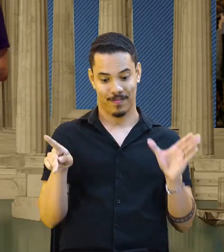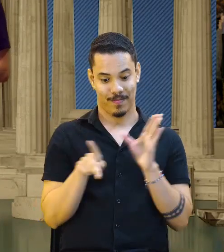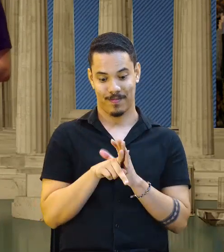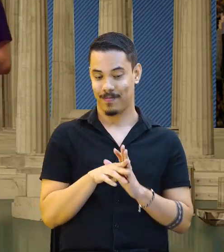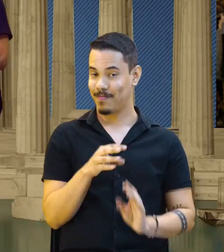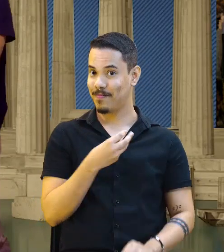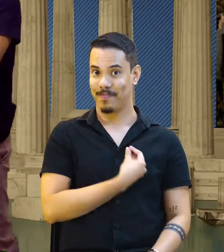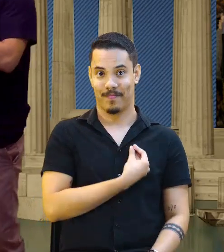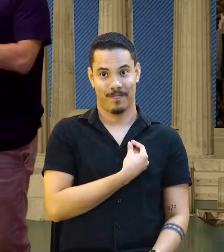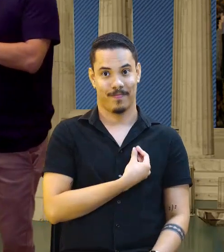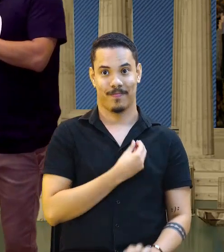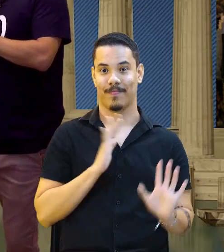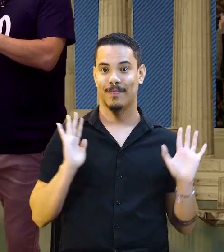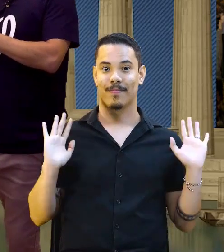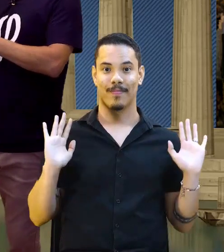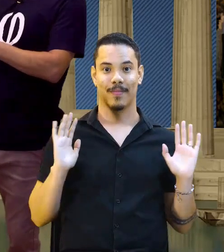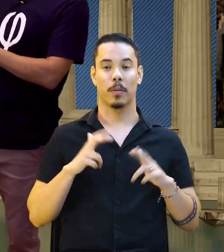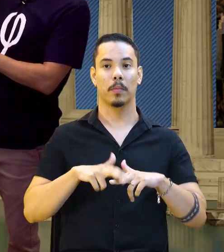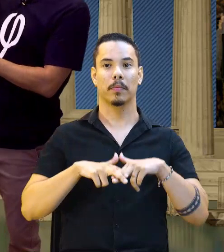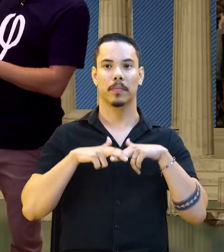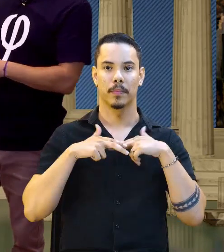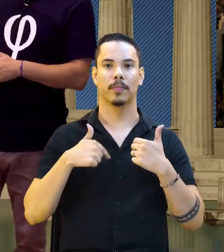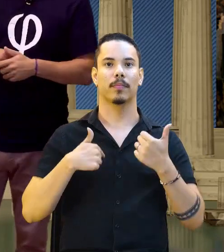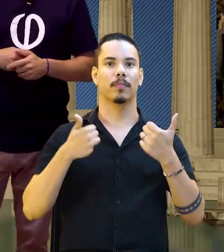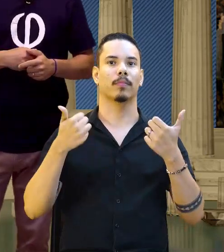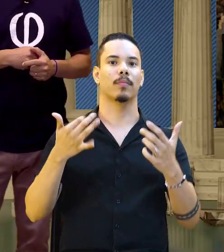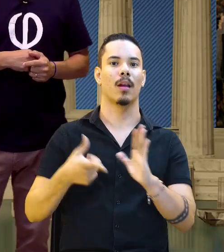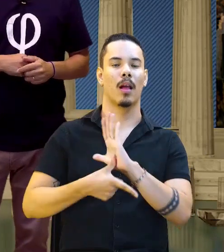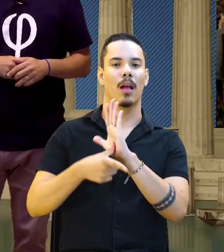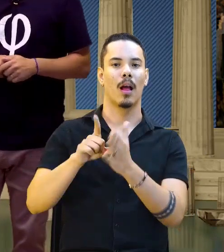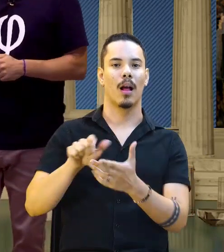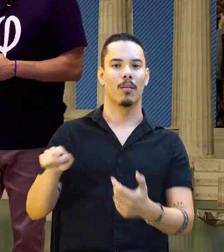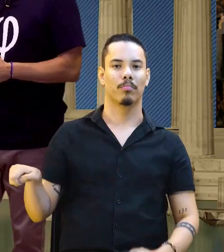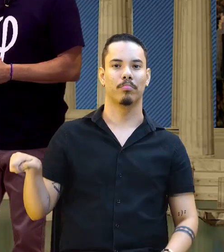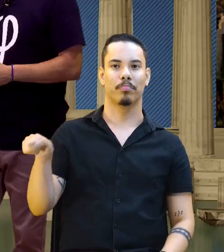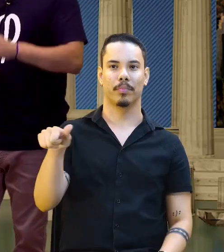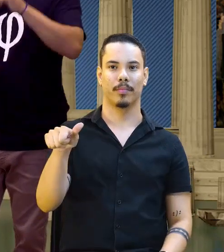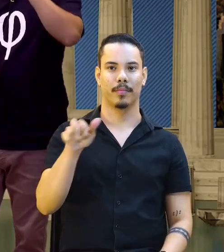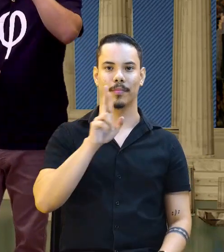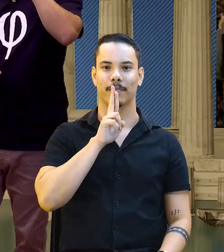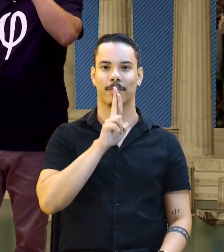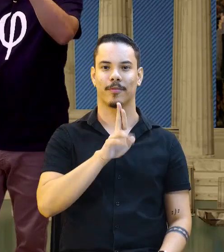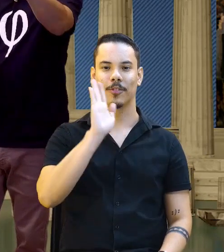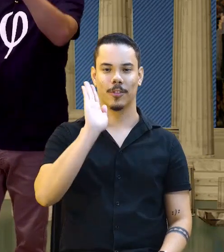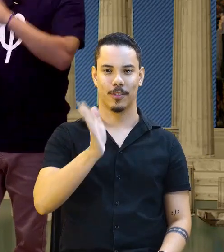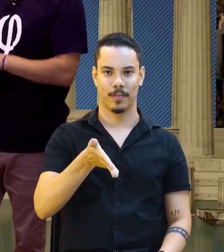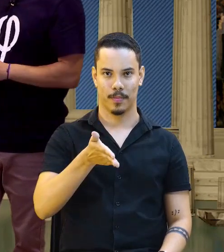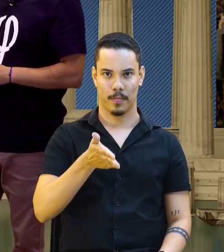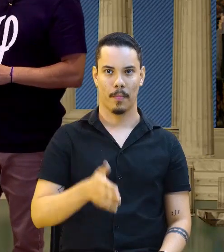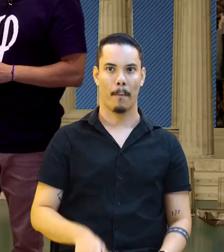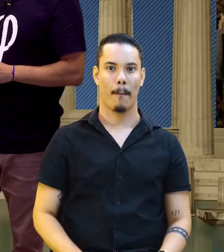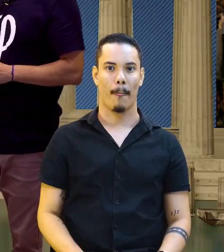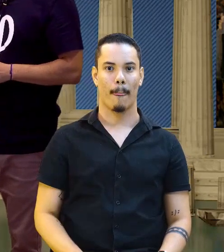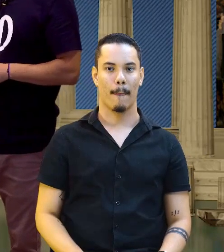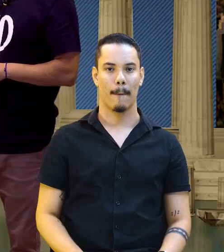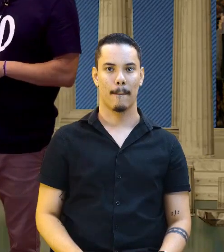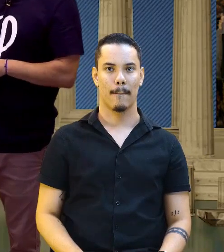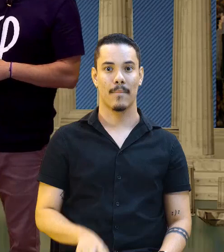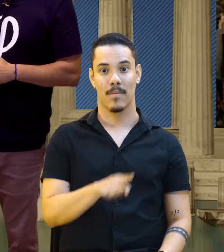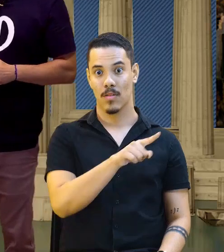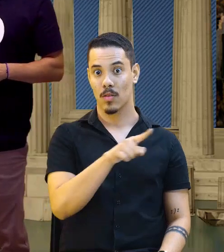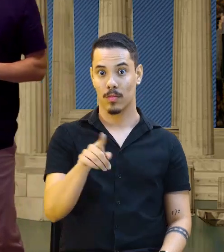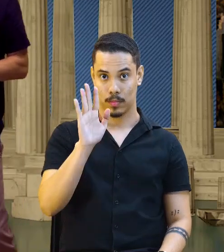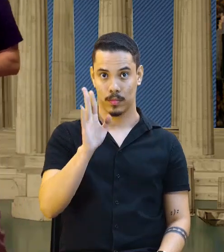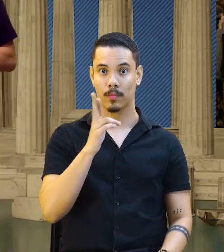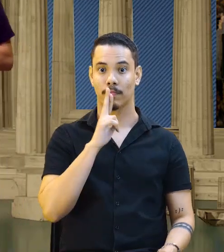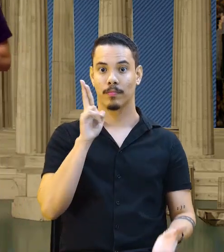Hélio? Exatamente. Então, sem querer, a Olha gente já só, tinha dado a resposta. E aí? Mas você já tinha respondido. Manda aí pra gente a